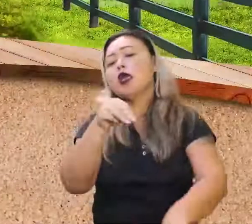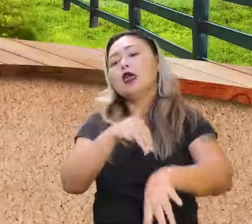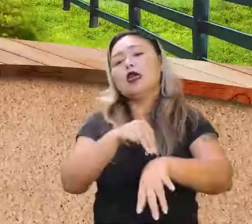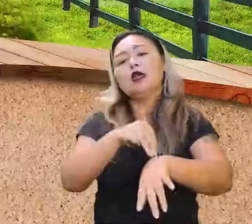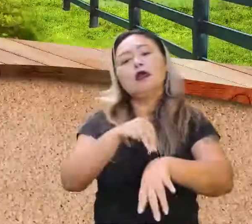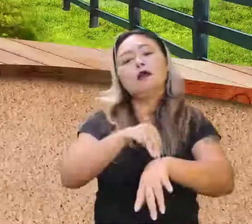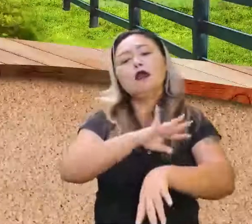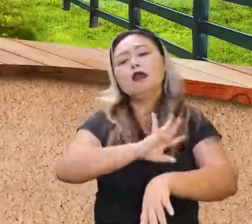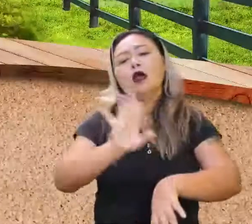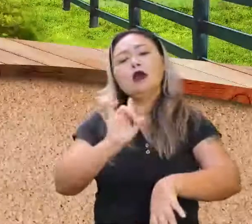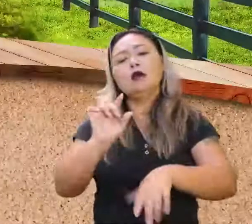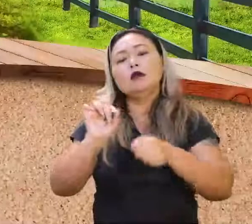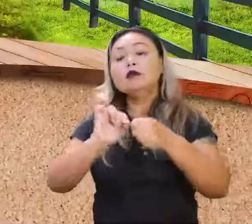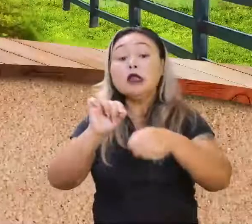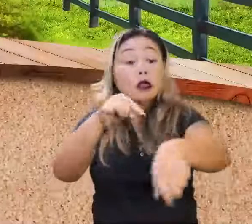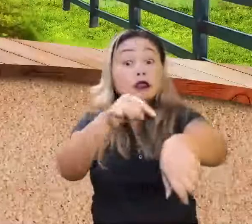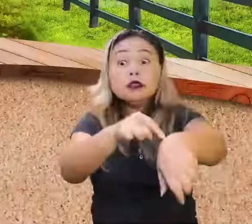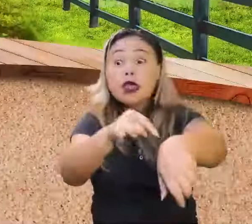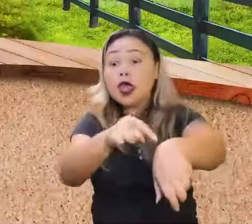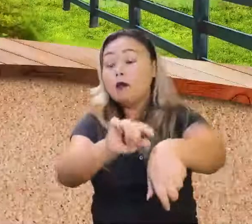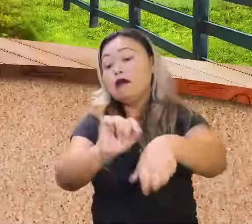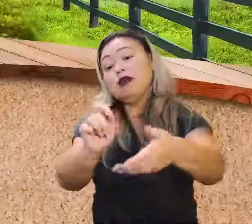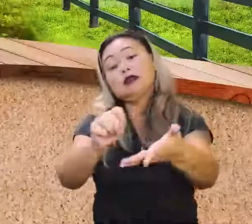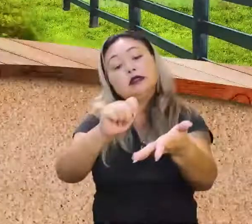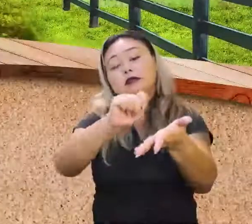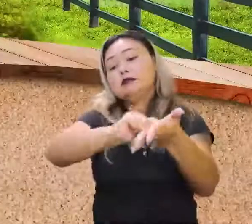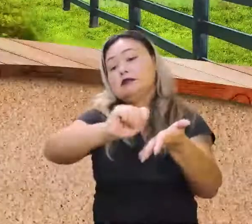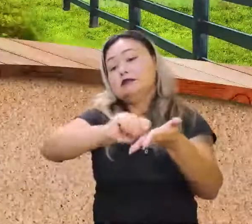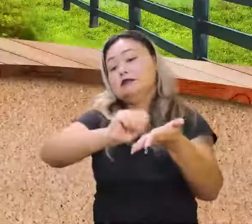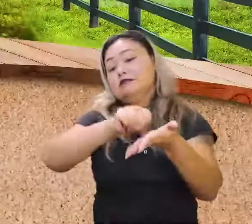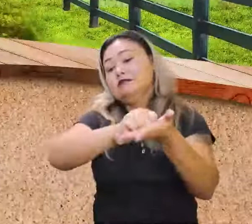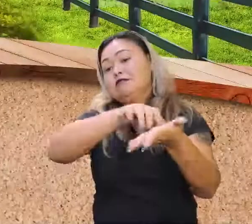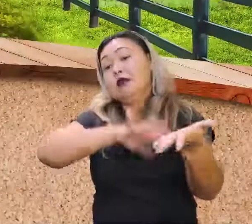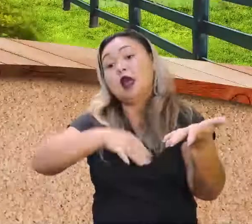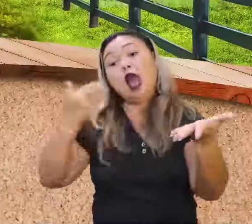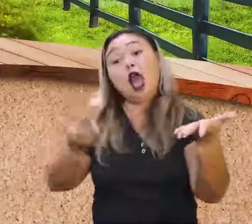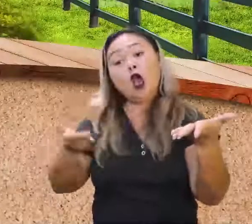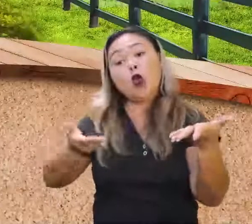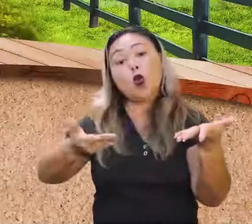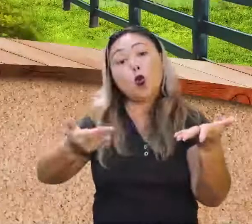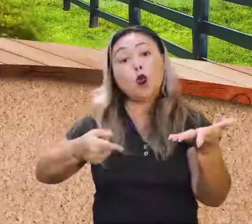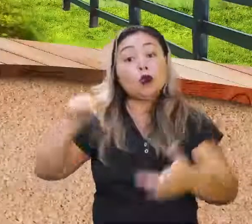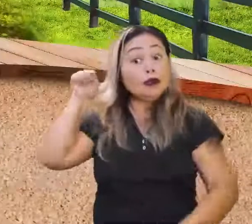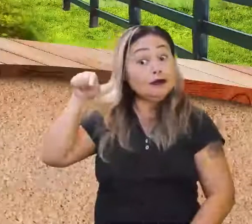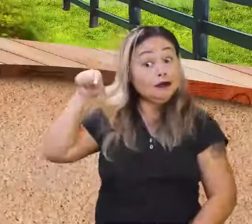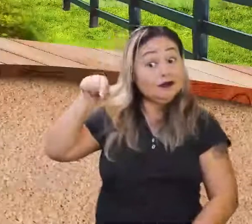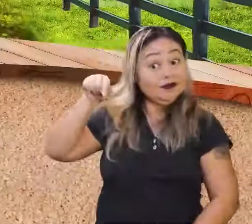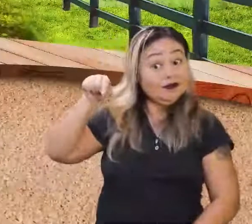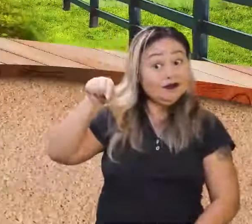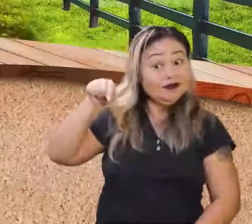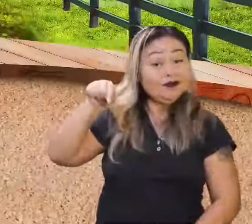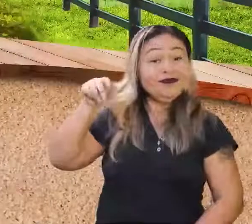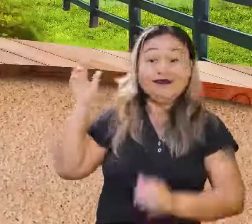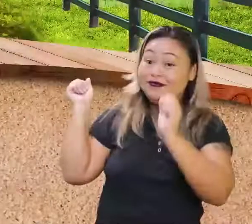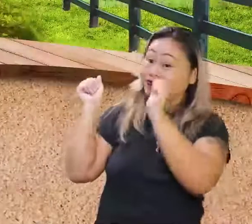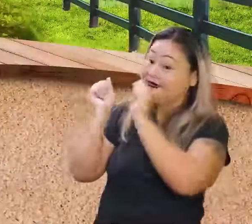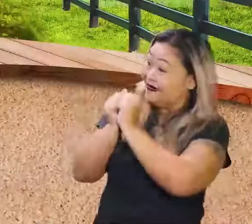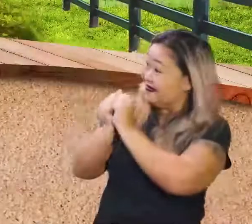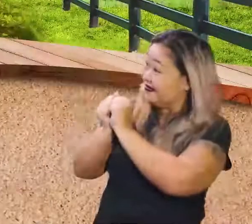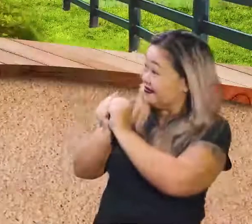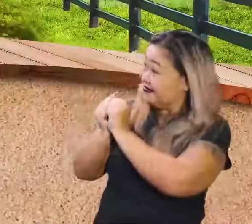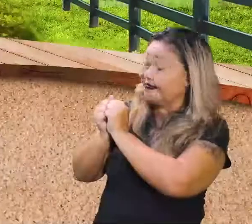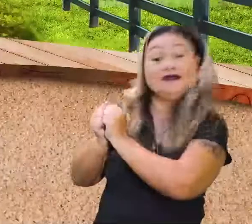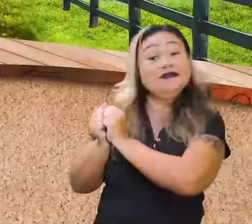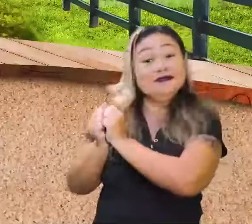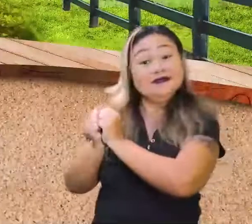minutinhos de vocês terem o tempinho de fazer exercício aí. Agora está eu aqui, o tio, professora